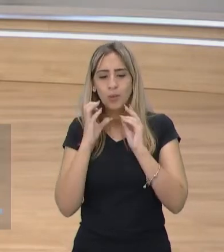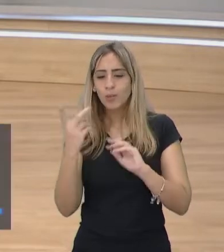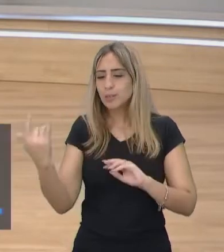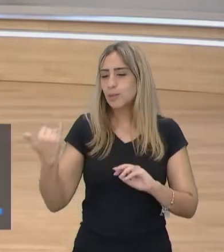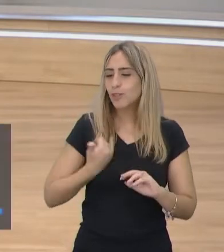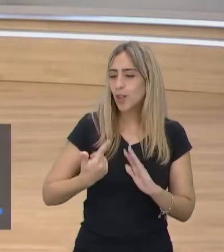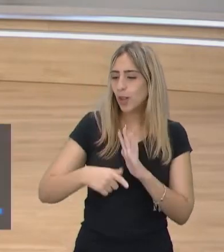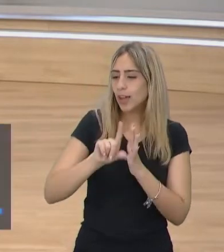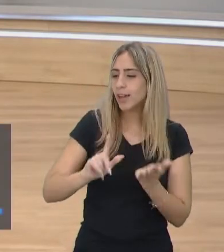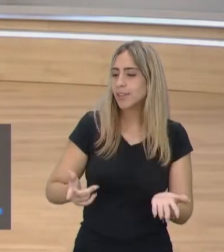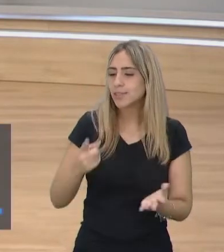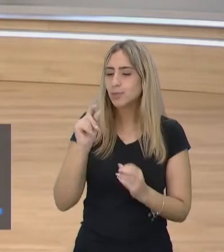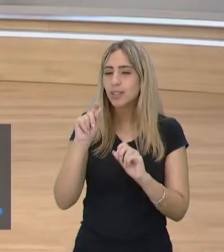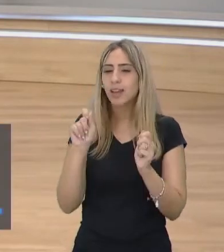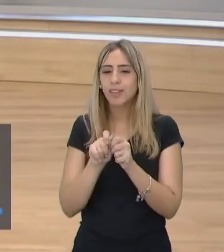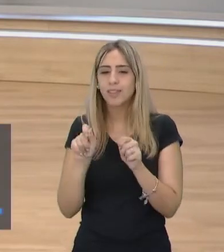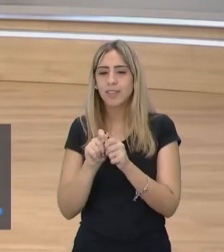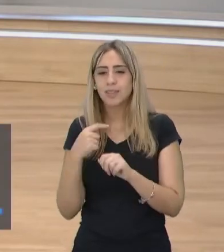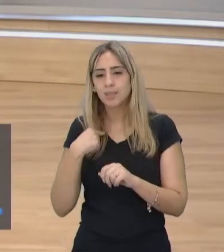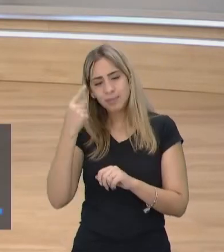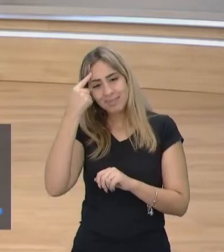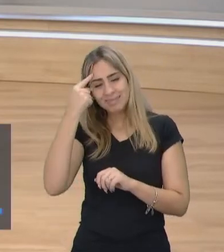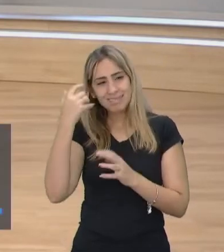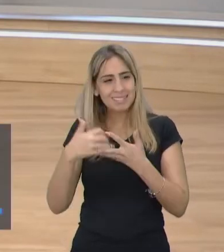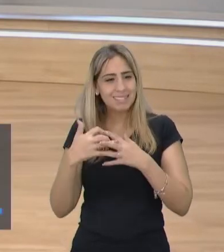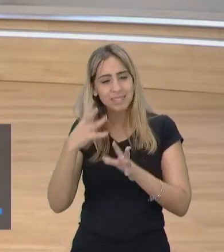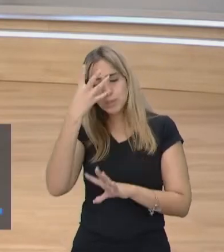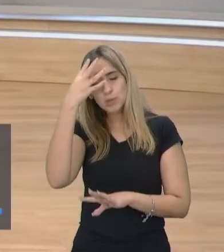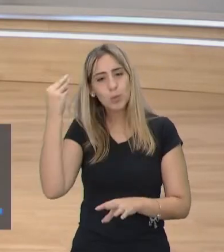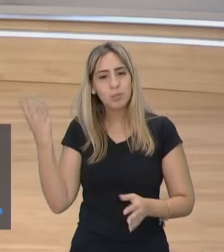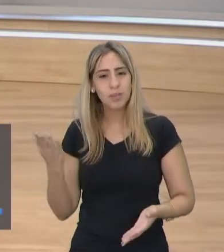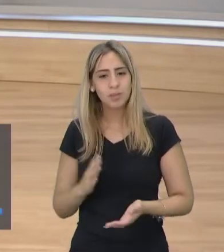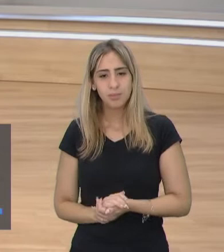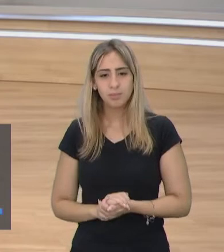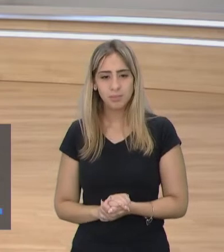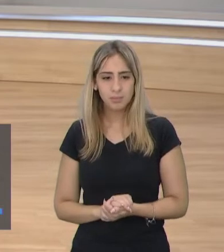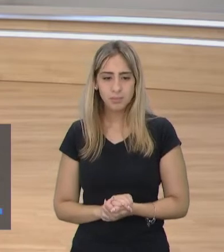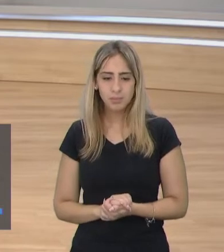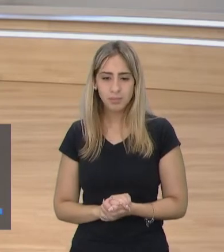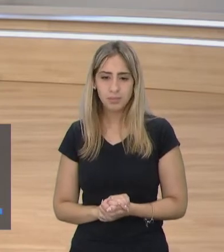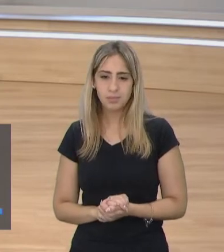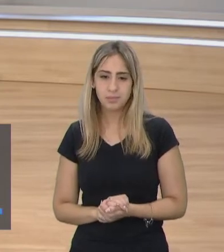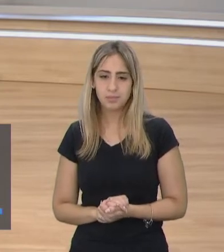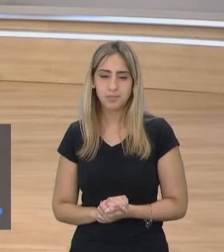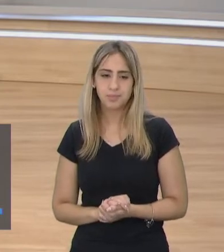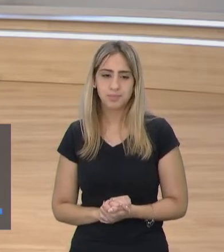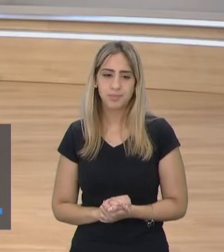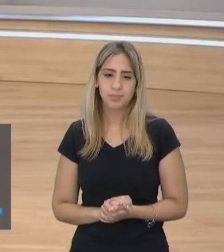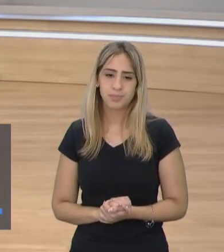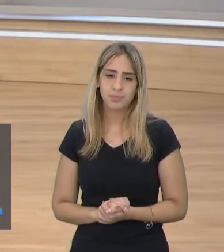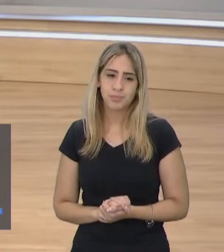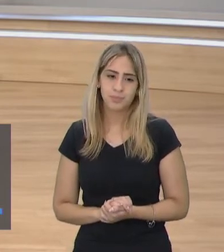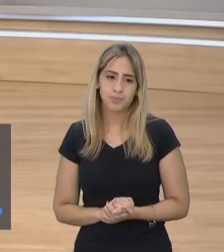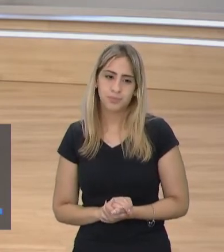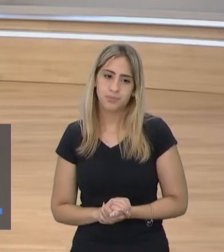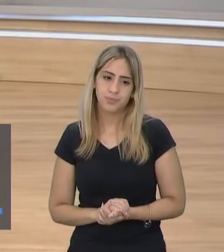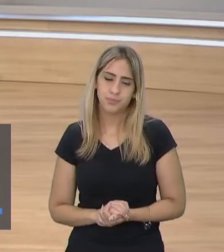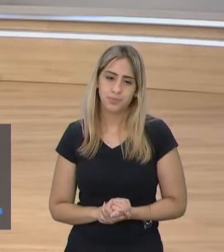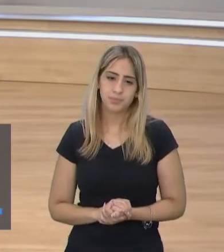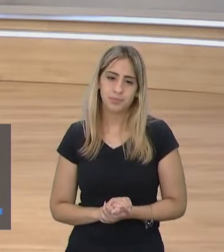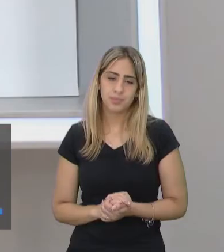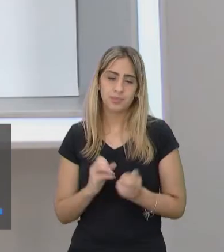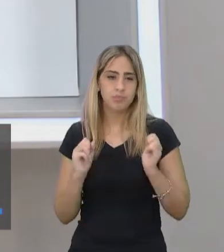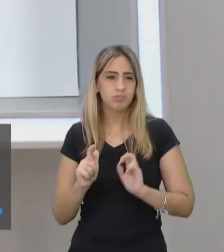essa mesmo, O que não ele tem tem que resposta ter certa. para ter sucesso, o empreendedor pode ser ou ter...